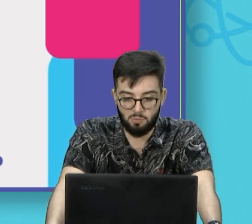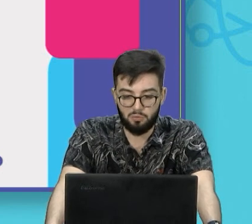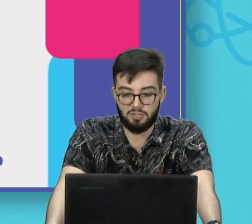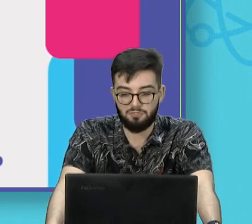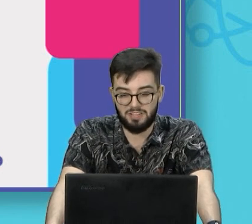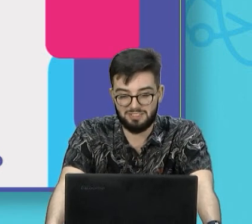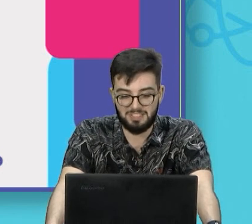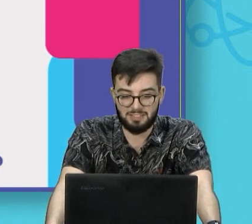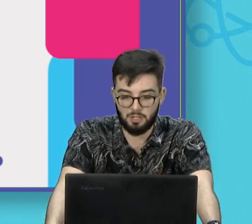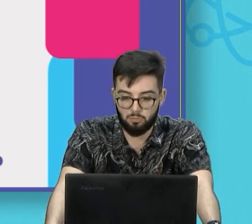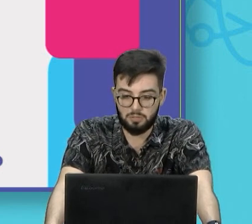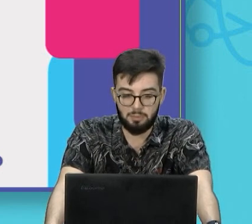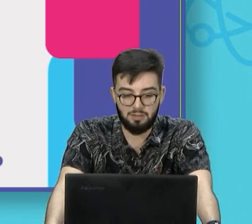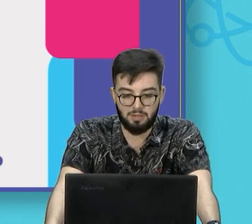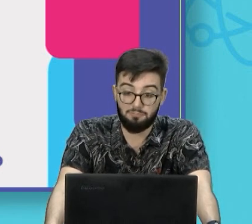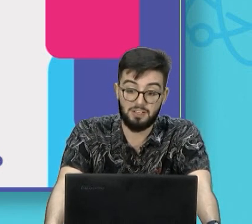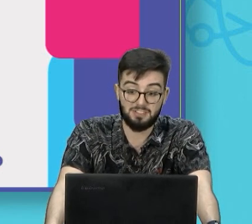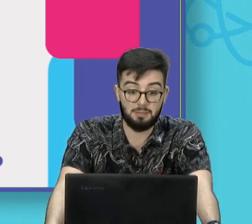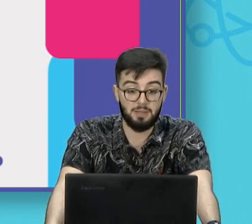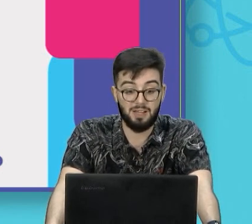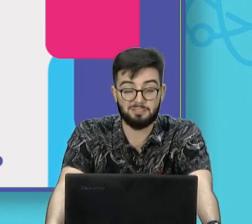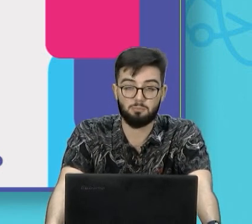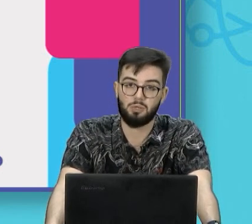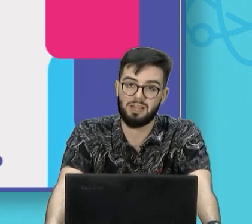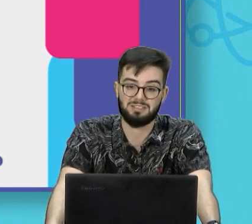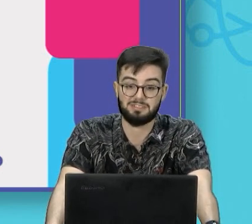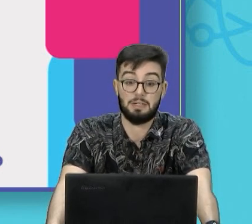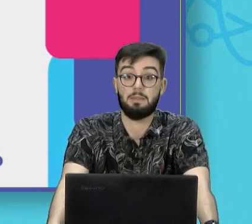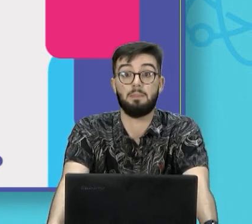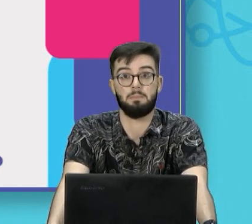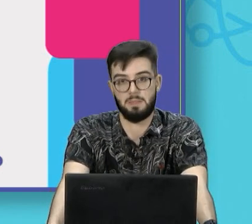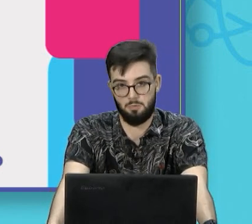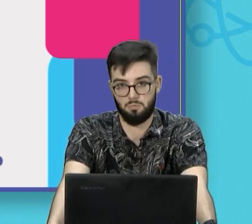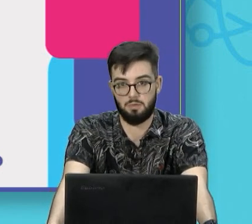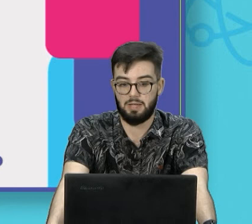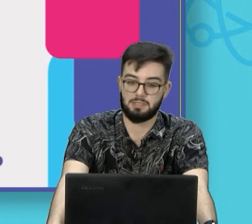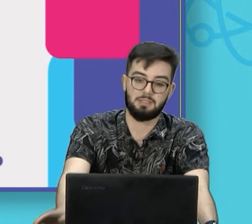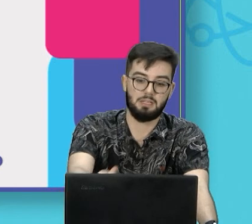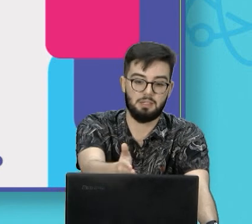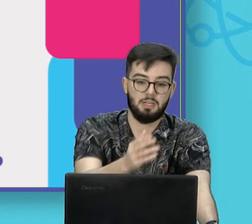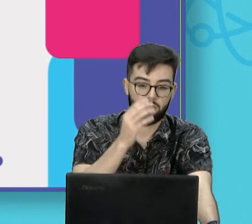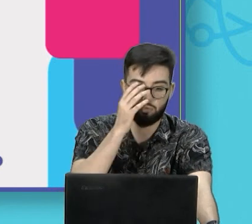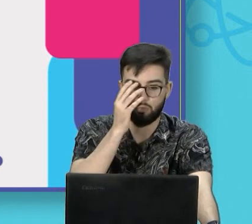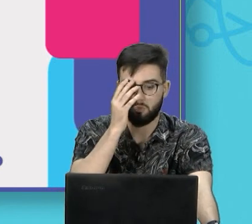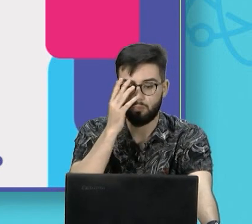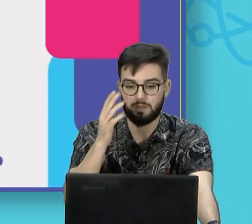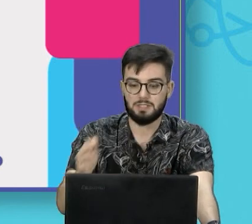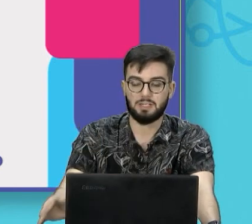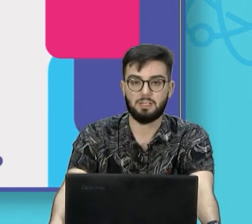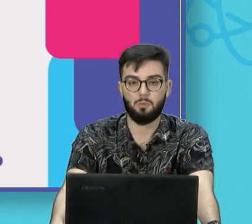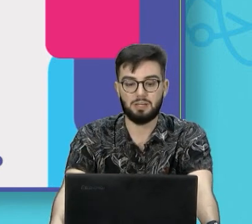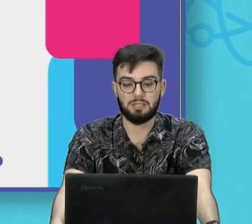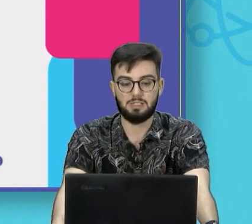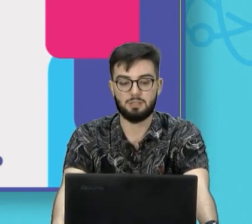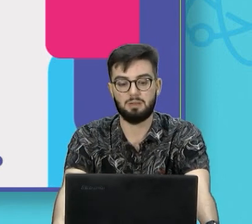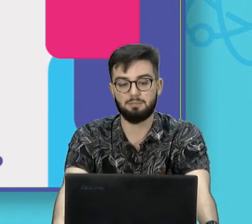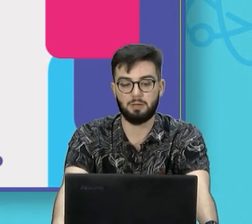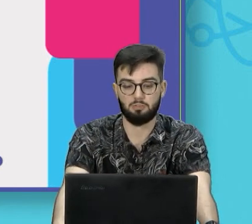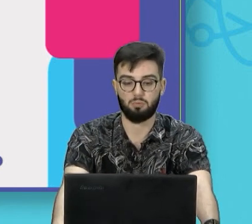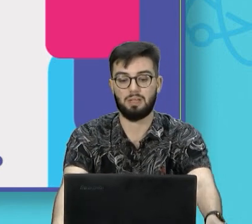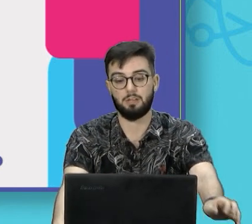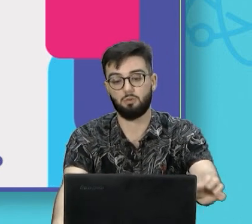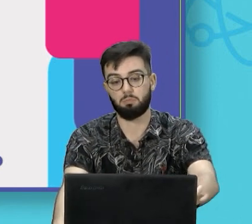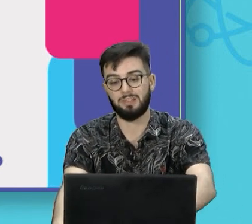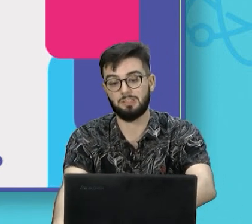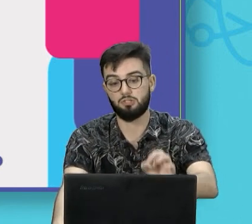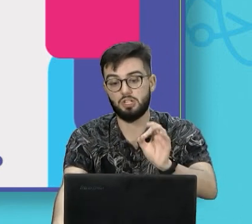1891 ao se referir aos cidadãos também referência também as mulheres não tá aqui no na de 34 ele